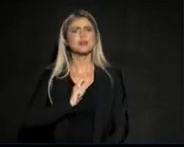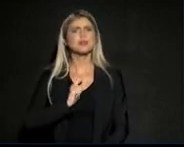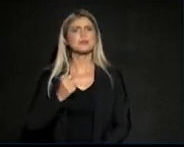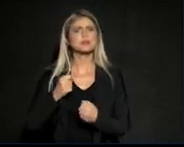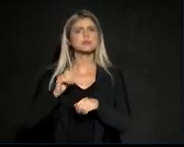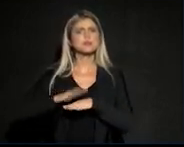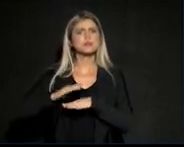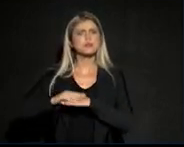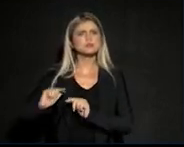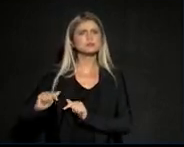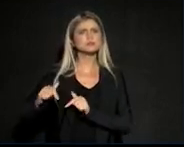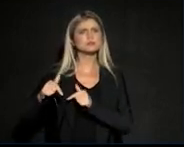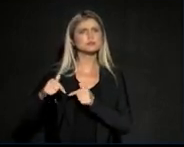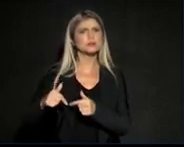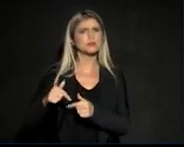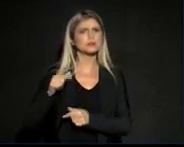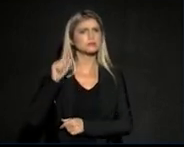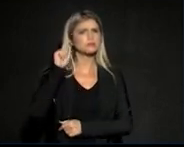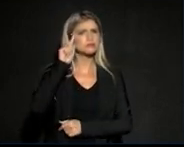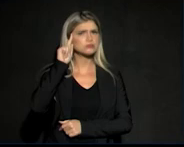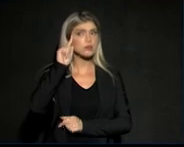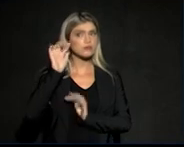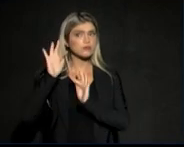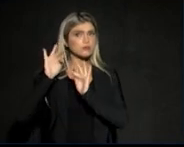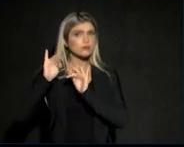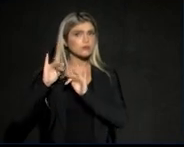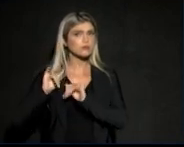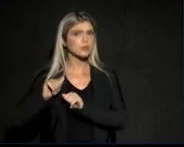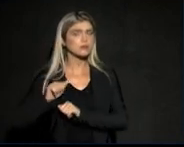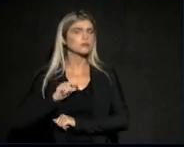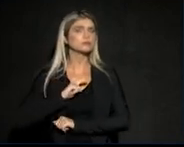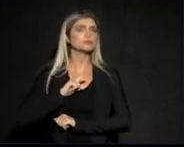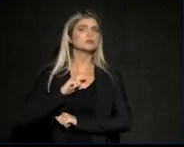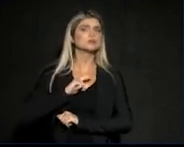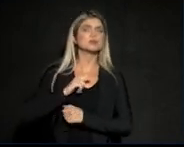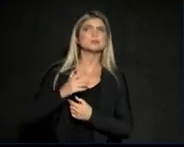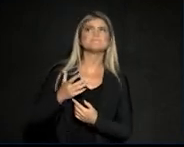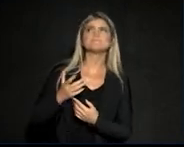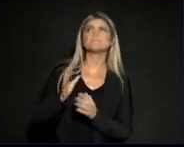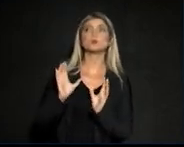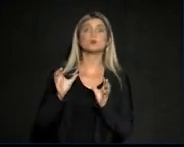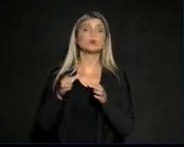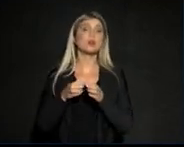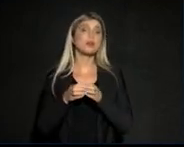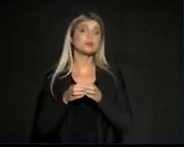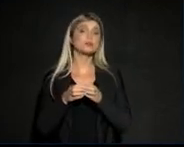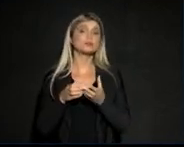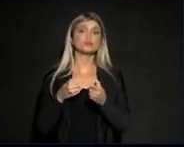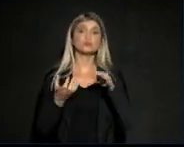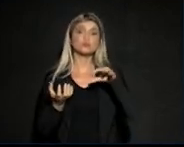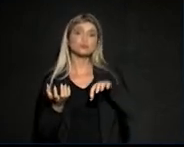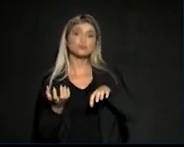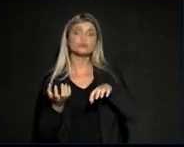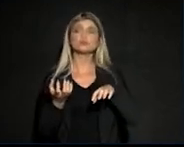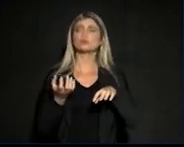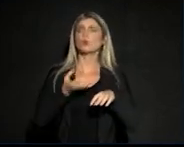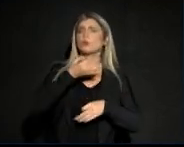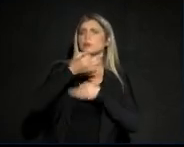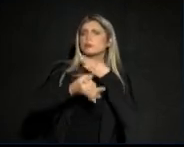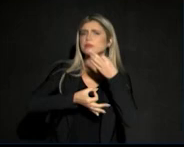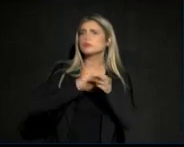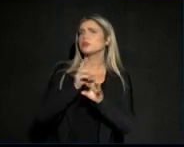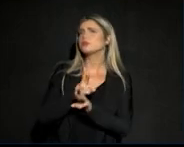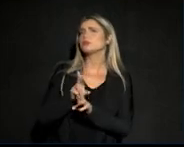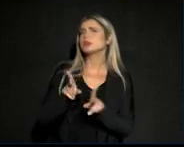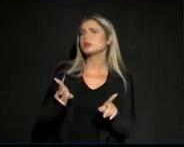e no final do dia se a gente tiver um congresso tem uma visão diferente o governo que tem visão diferente quiser mudar ele já tá sou do